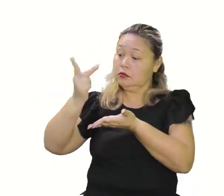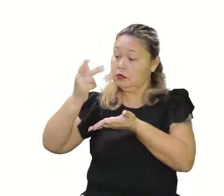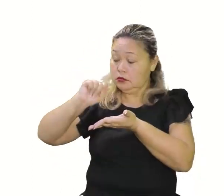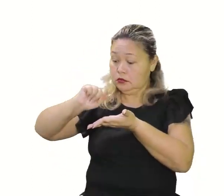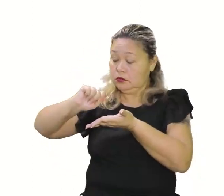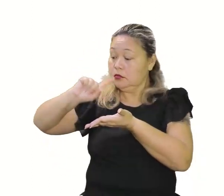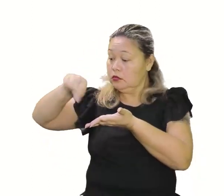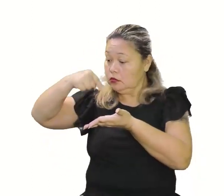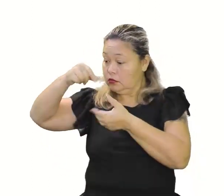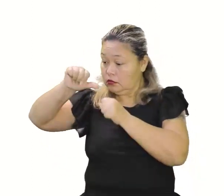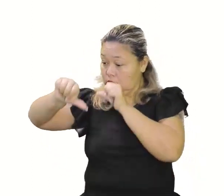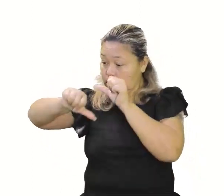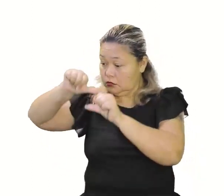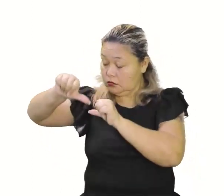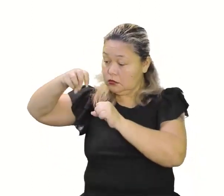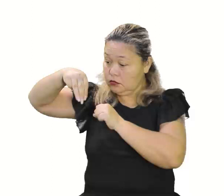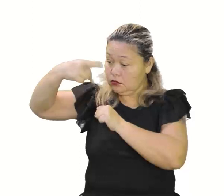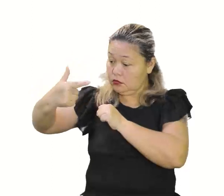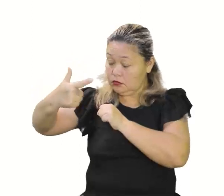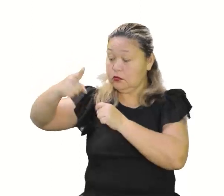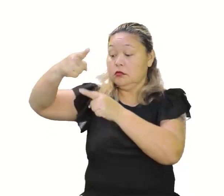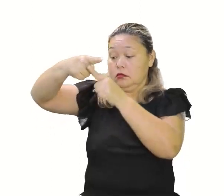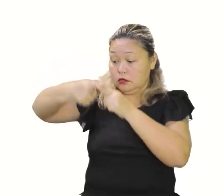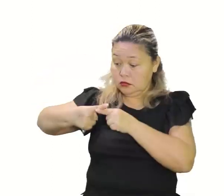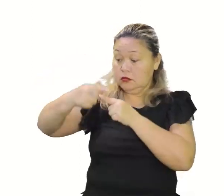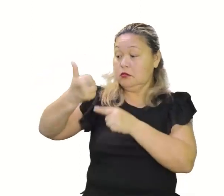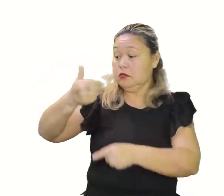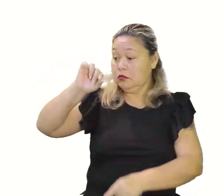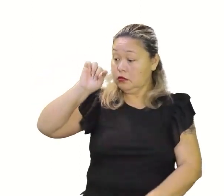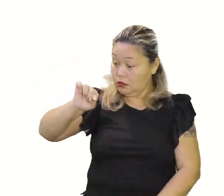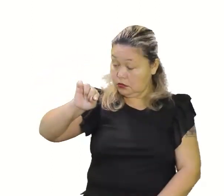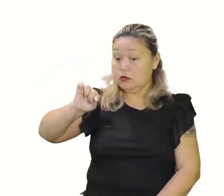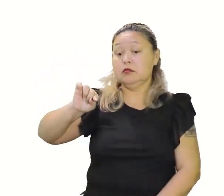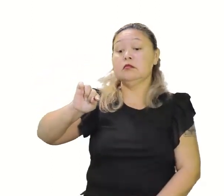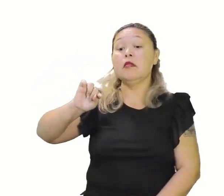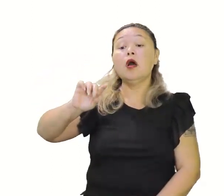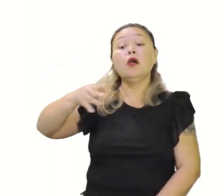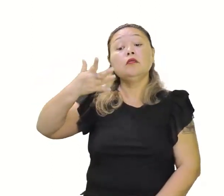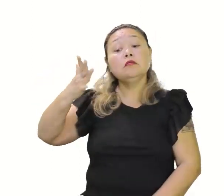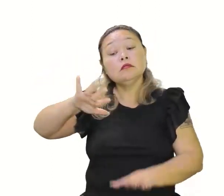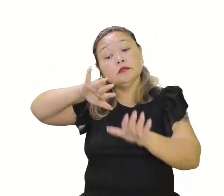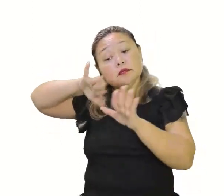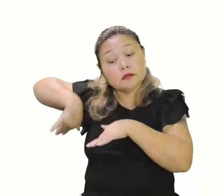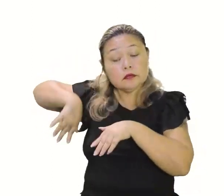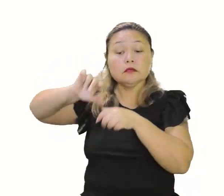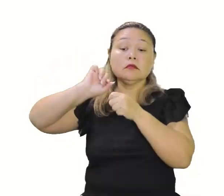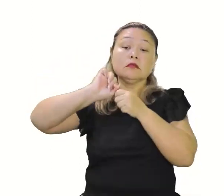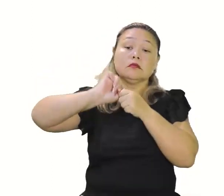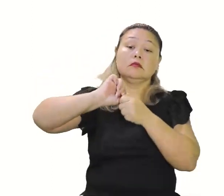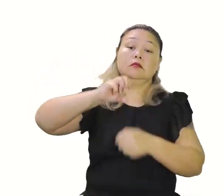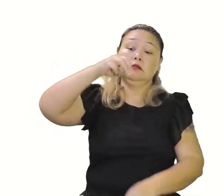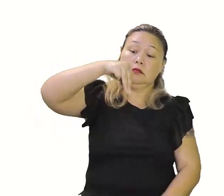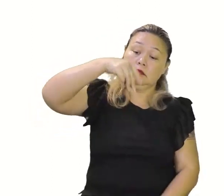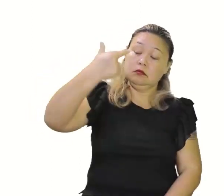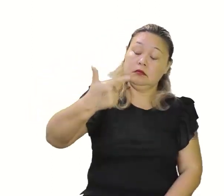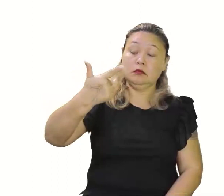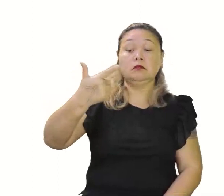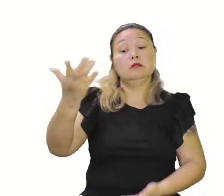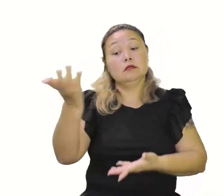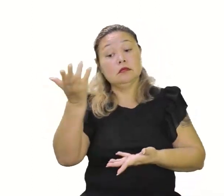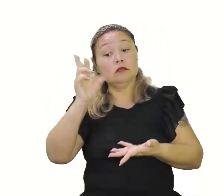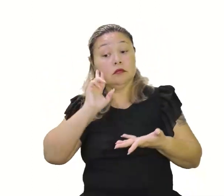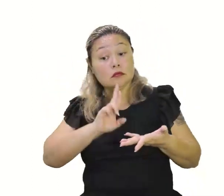para metros quadrados, multiplica por 10 mil. Se ele me deu a informação em metros quadrados e que a resposta